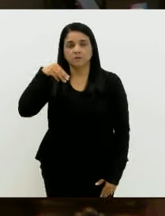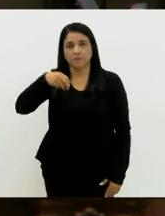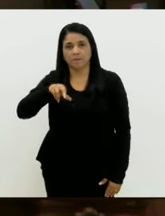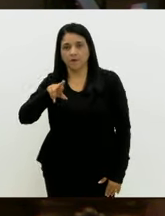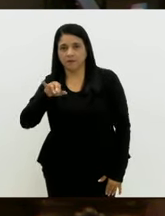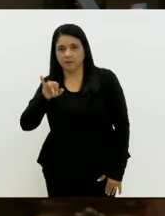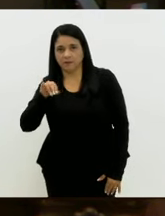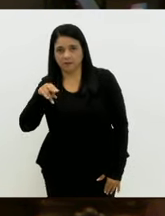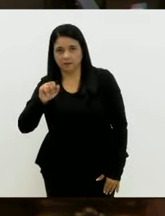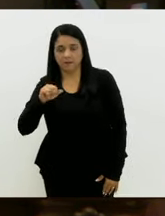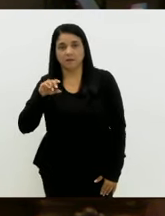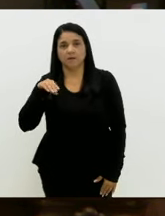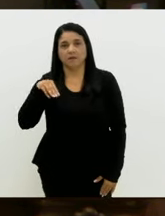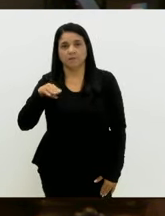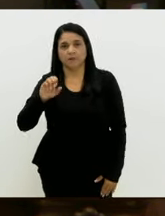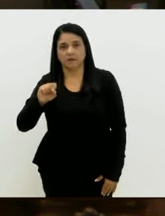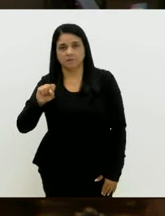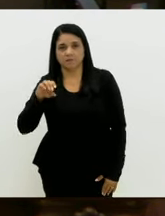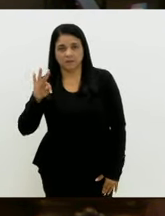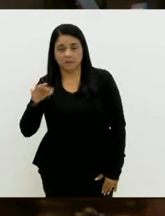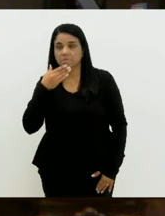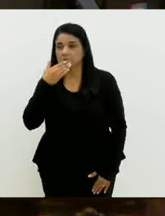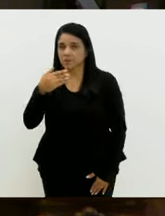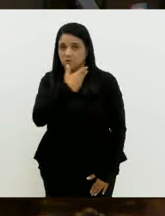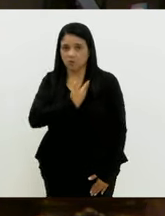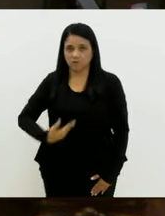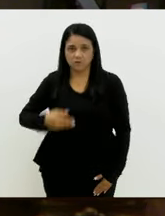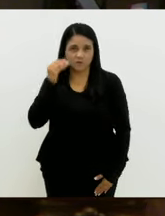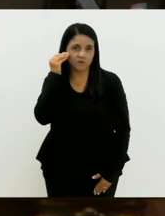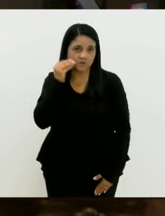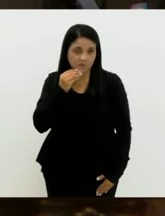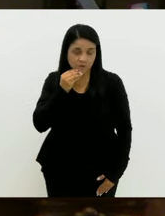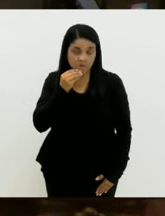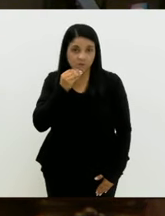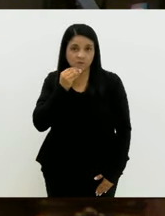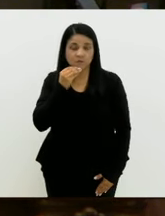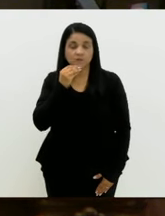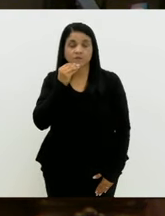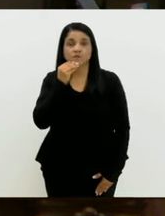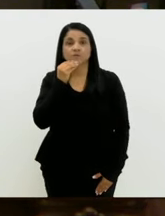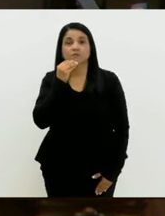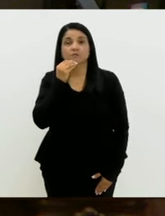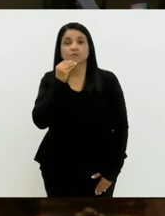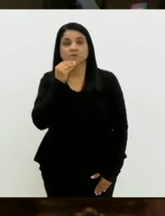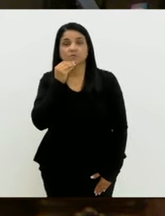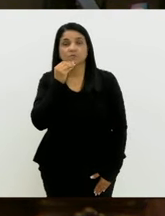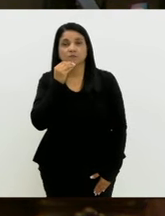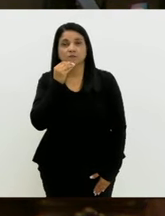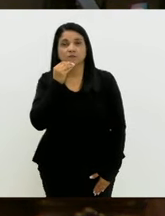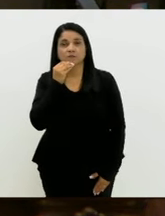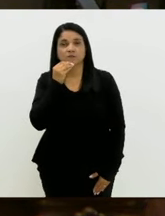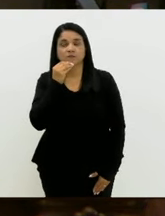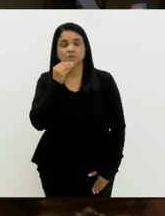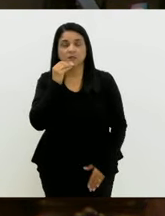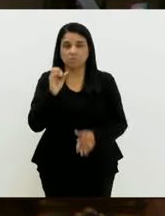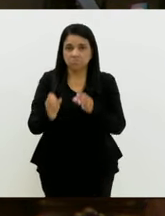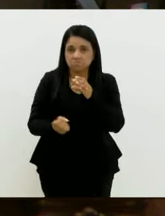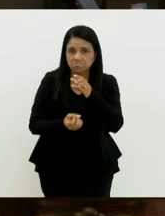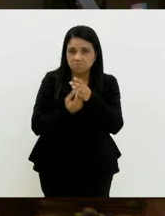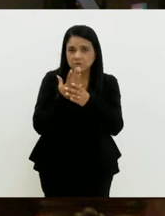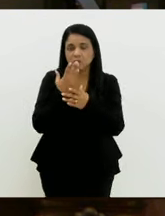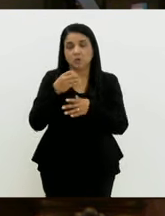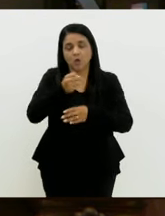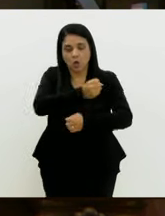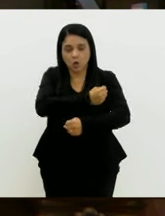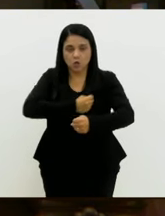MST, que solicita ao excelentíssimo senhor governador do estado do Rio de Janeiro, senhor Cláudio Castro, a implementação de uma cozinha